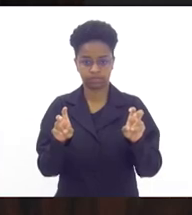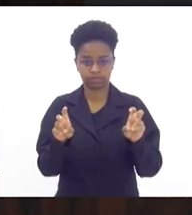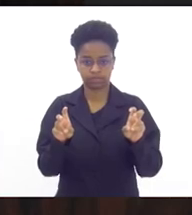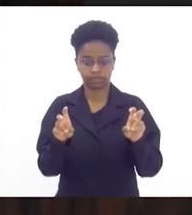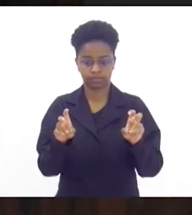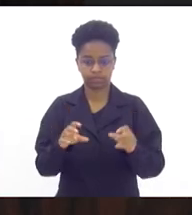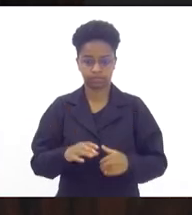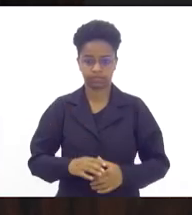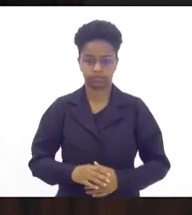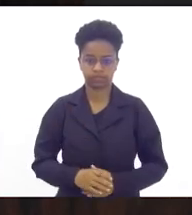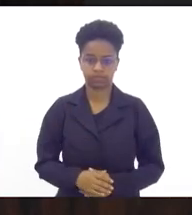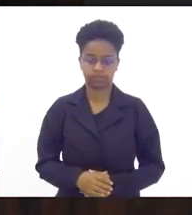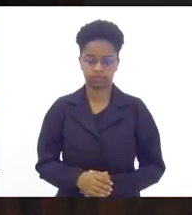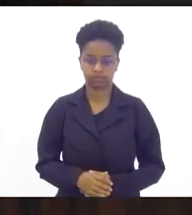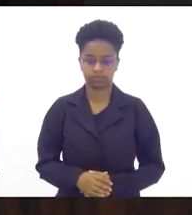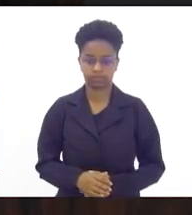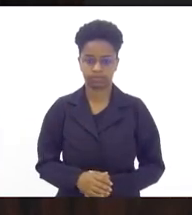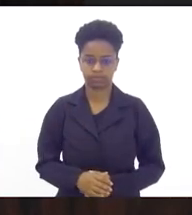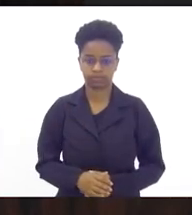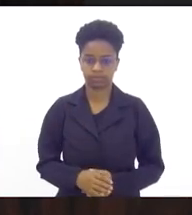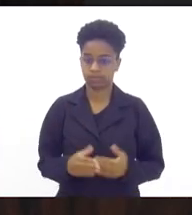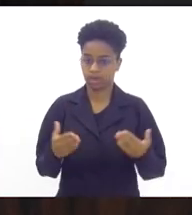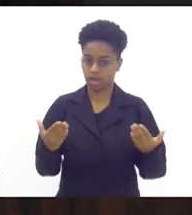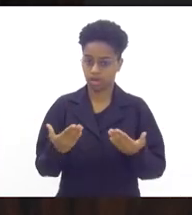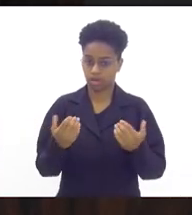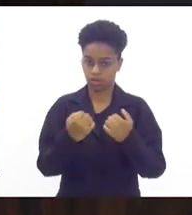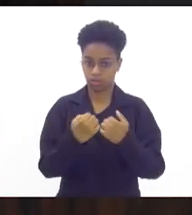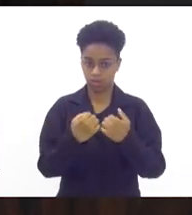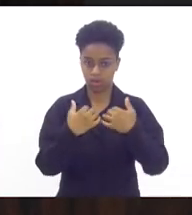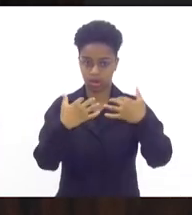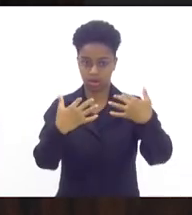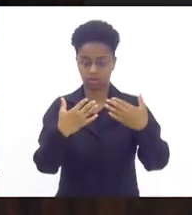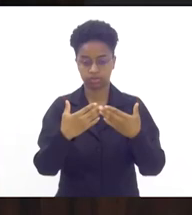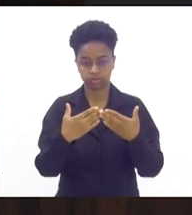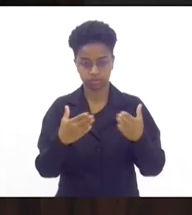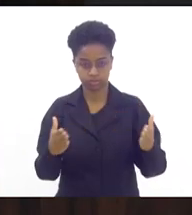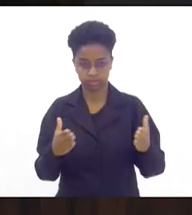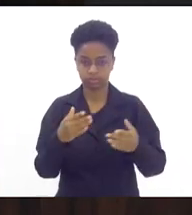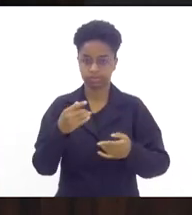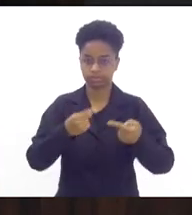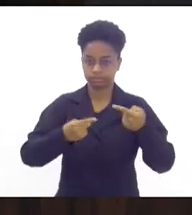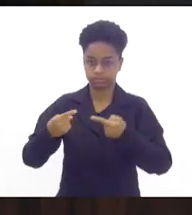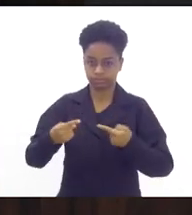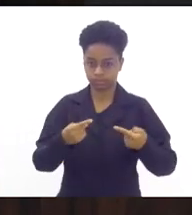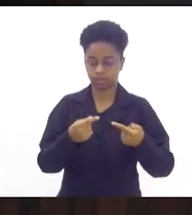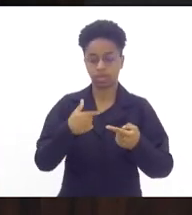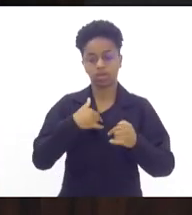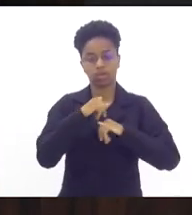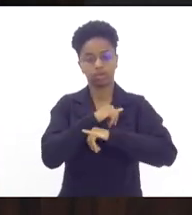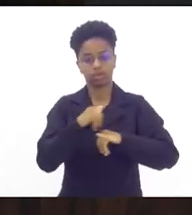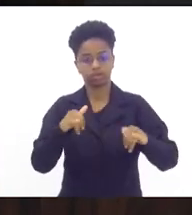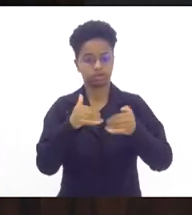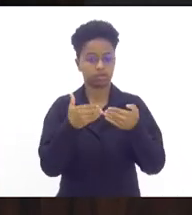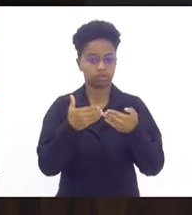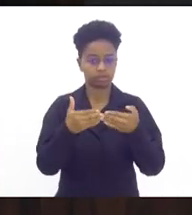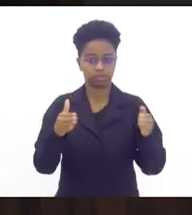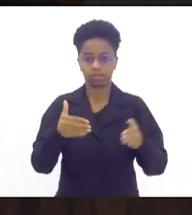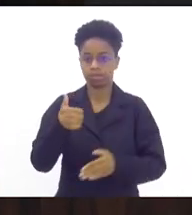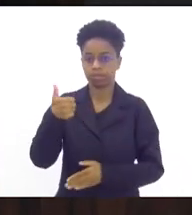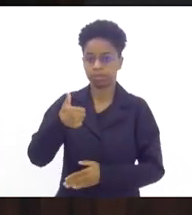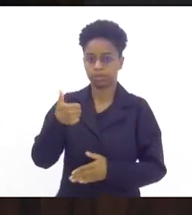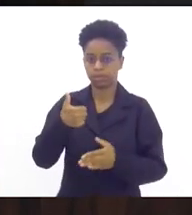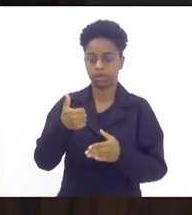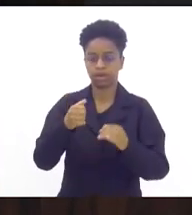esta audiência pública estará abordando declara abertos trabalhos da primeira audiência pública